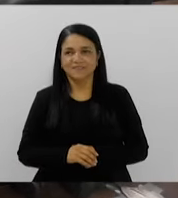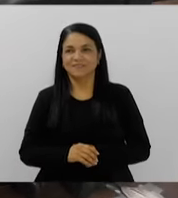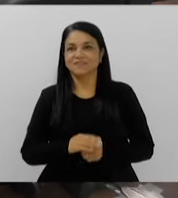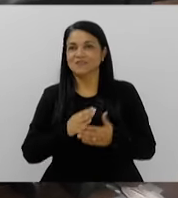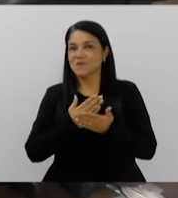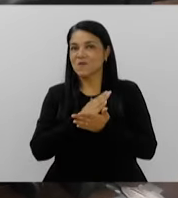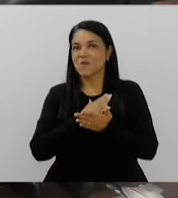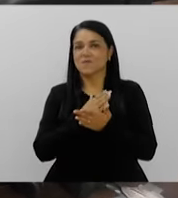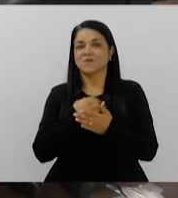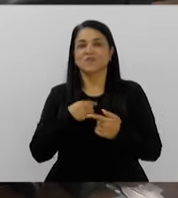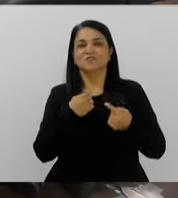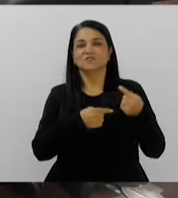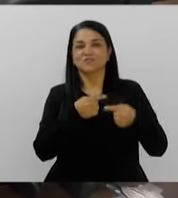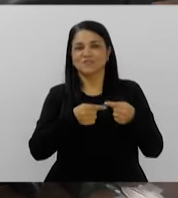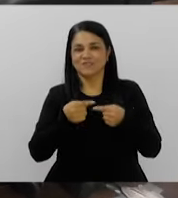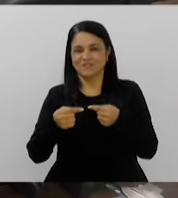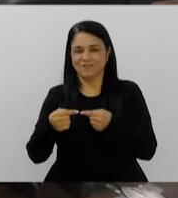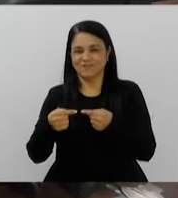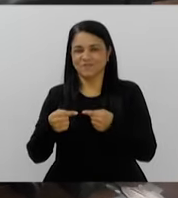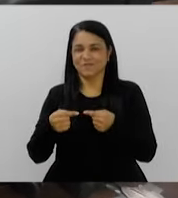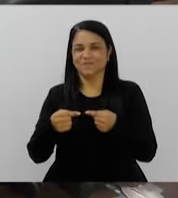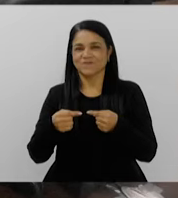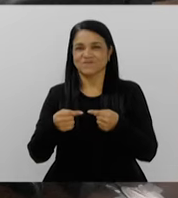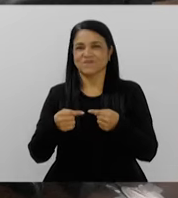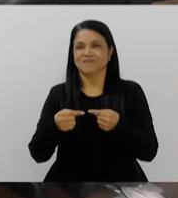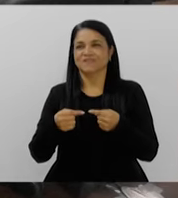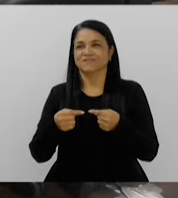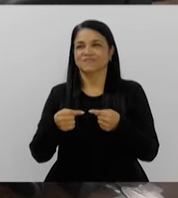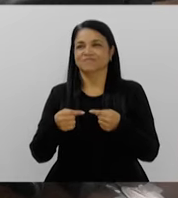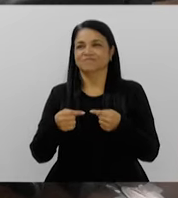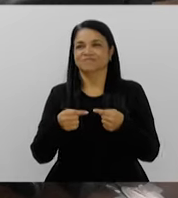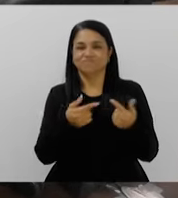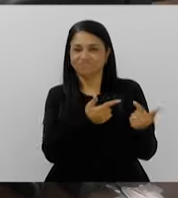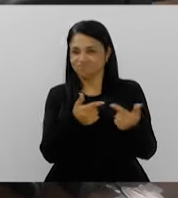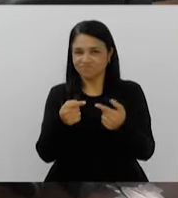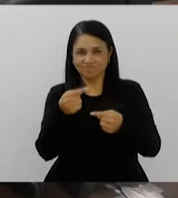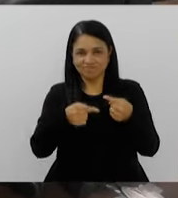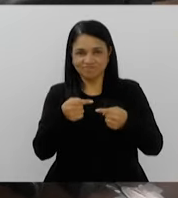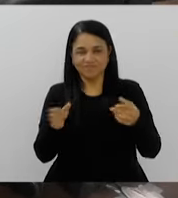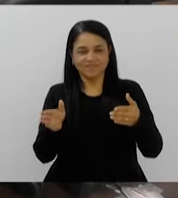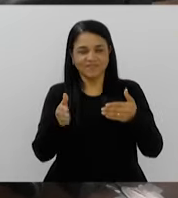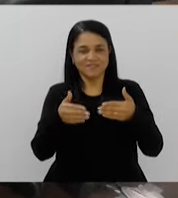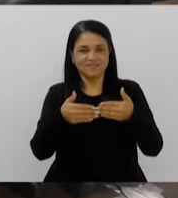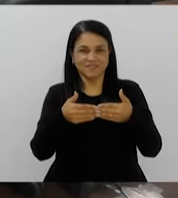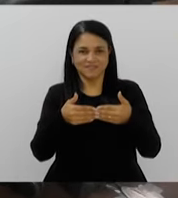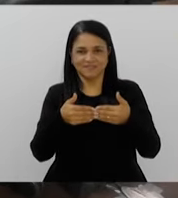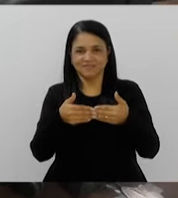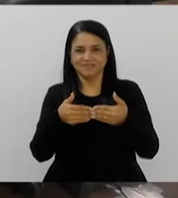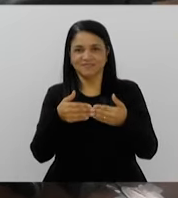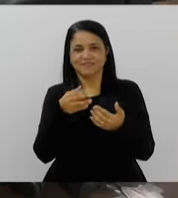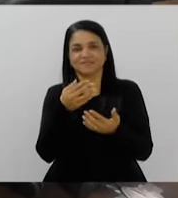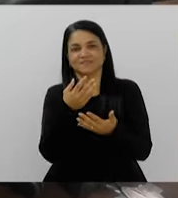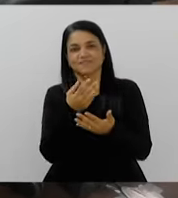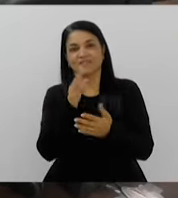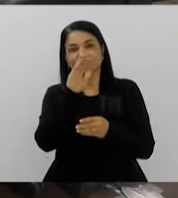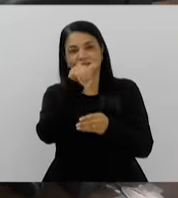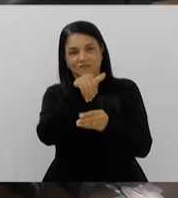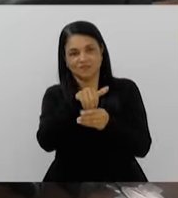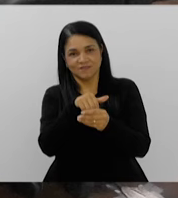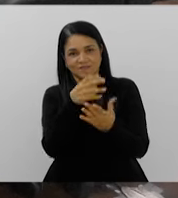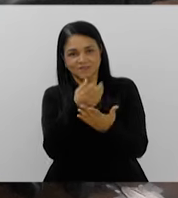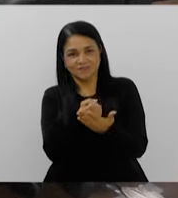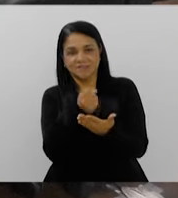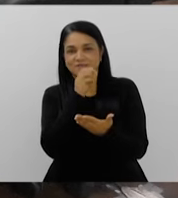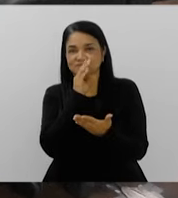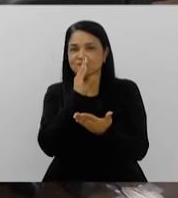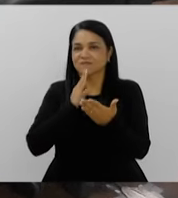Em discussão. Legalidade. Em discussão, não havendo quem queira discutir. Encerrada a discussão, em votação, senhores que